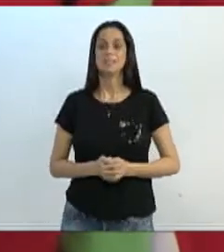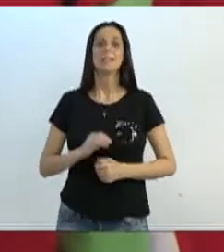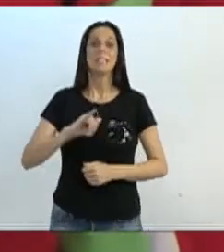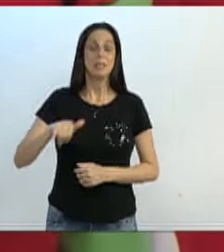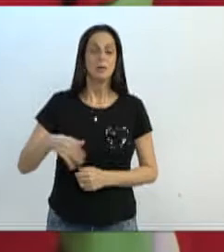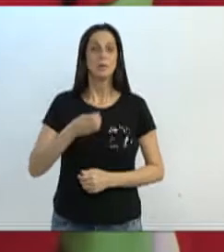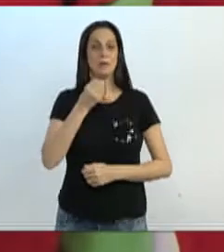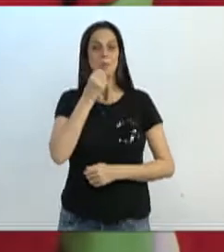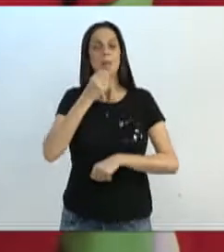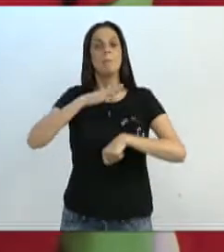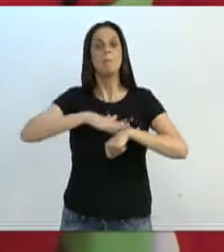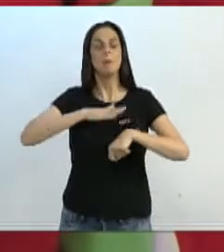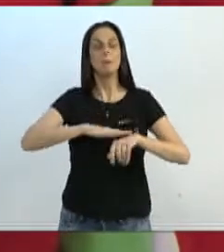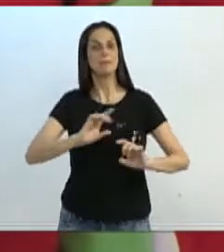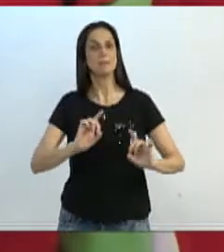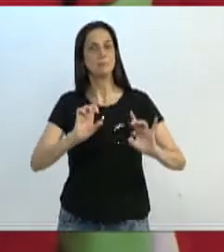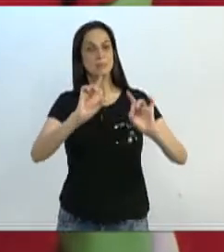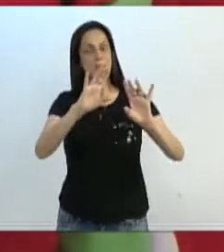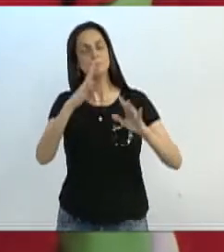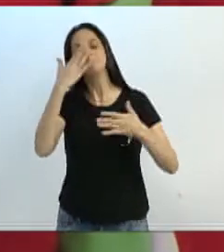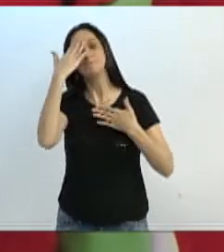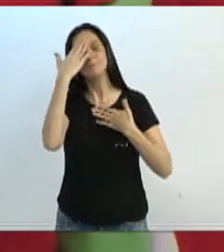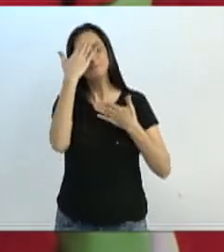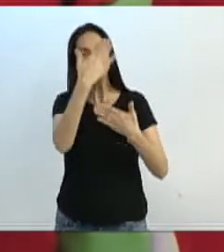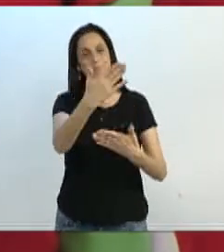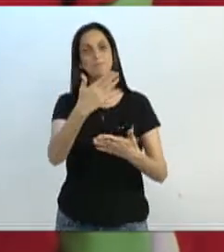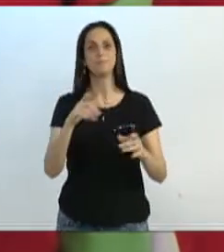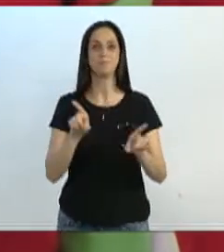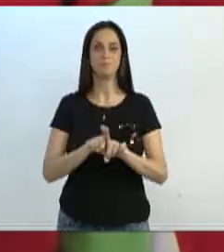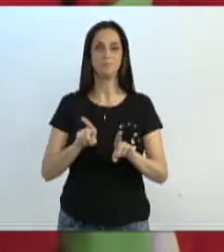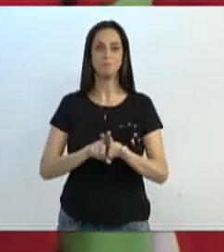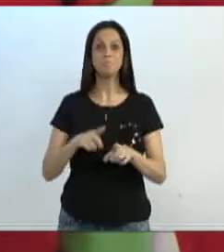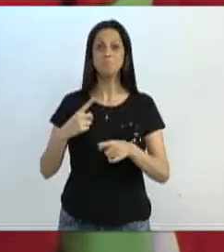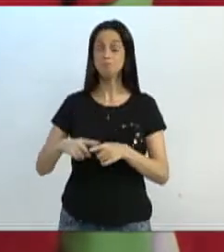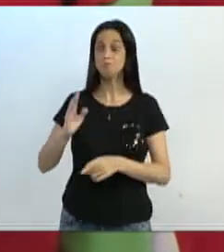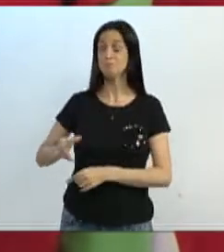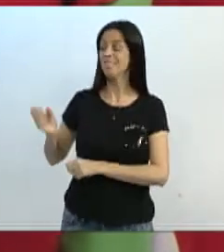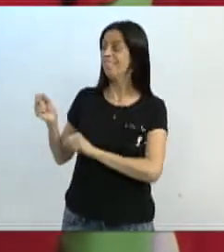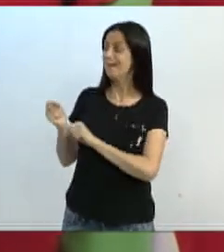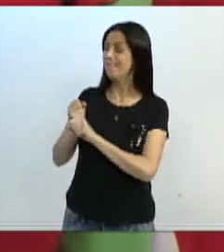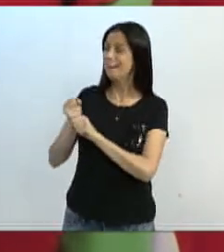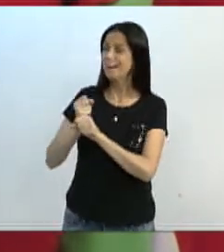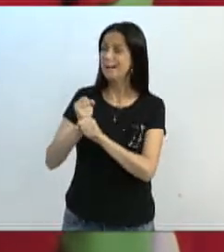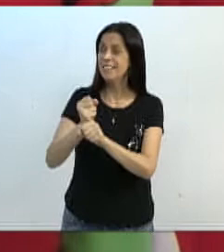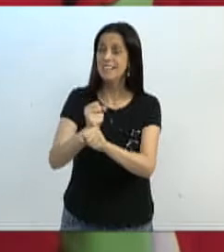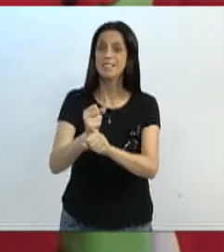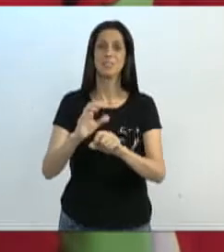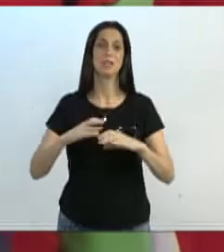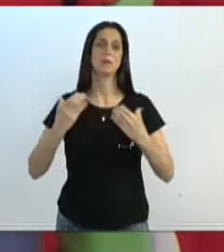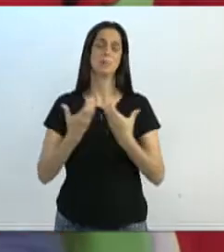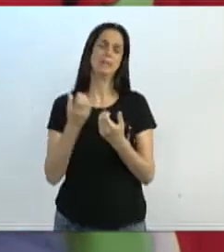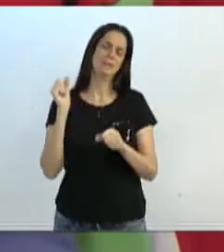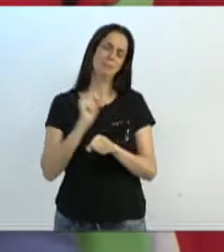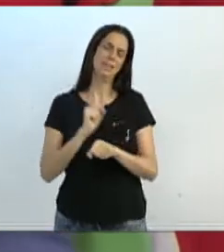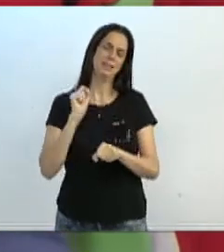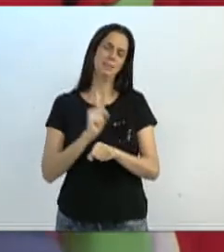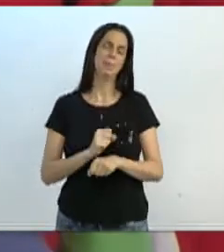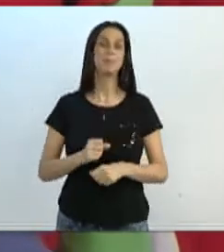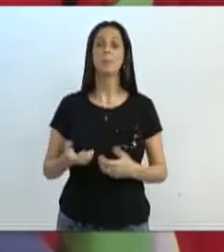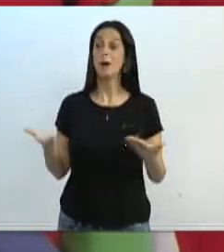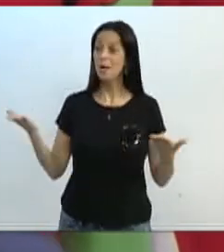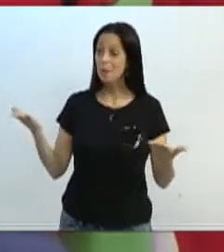oportunidade, um momento especial de agradecer, pois foram anos e anos de espera. Então, parabéns à